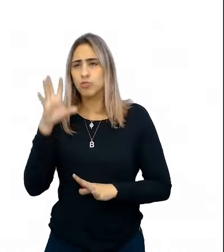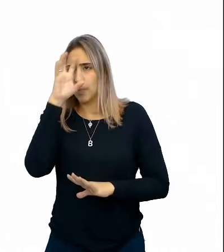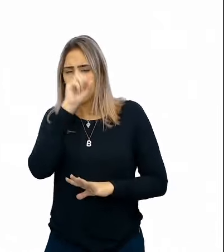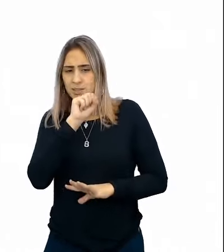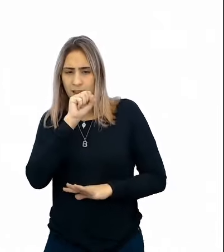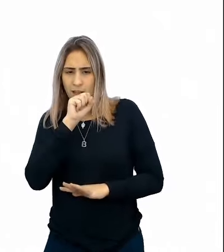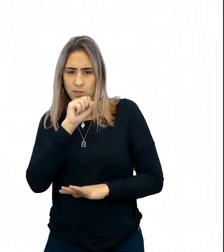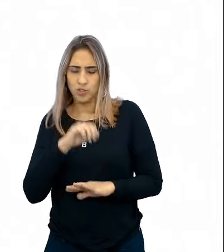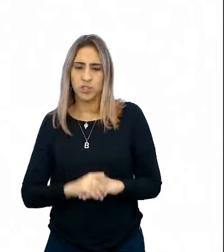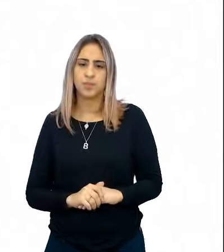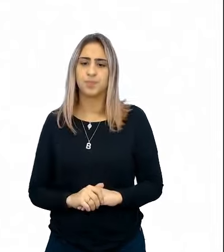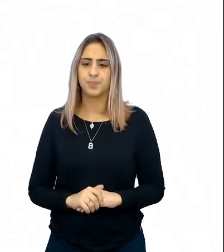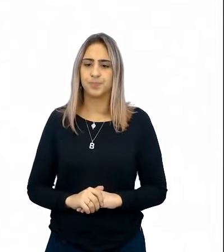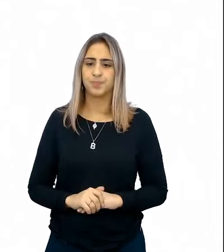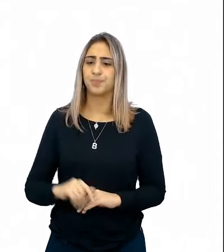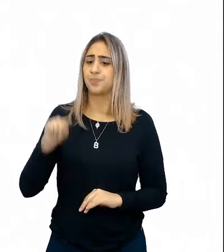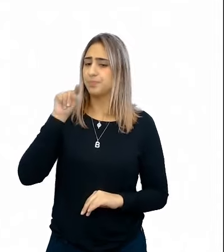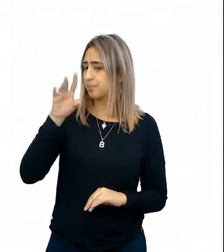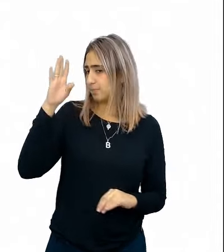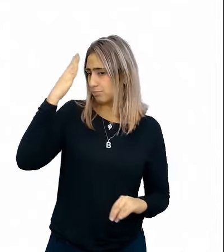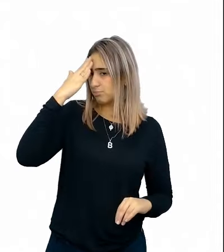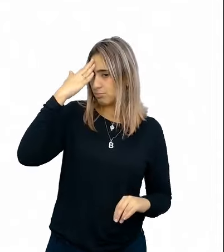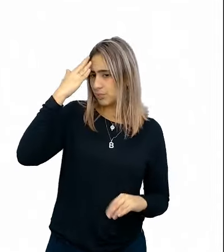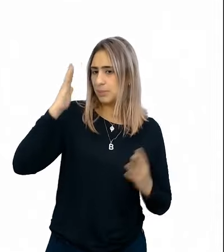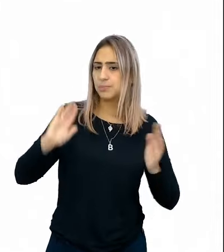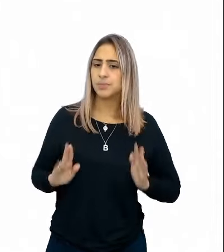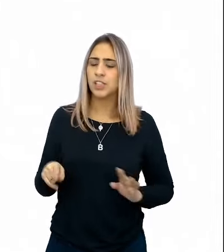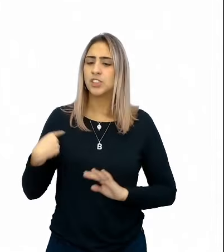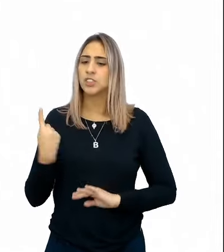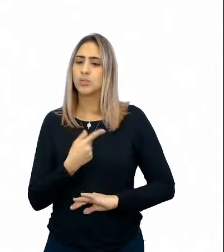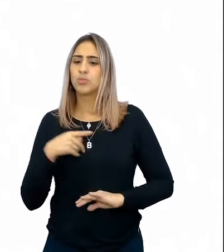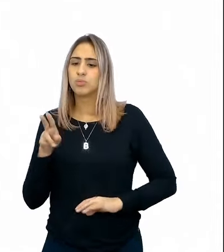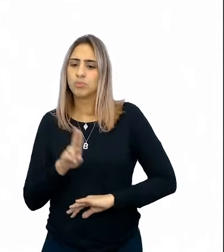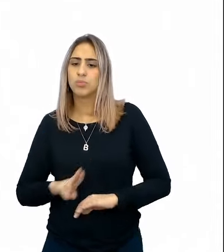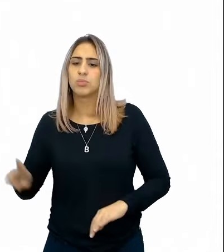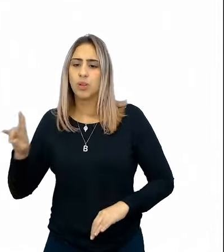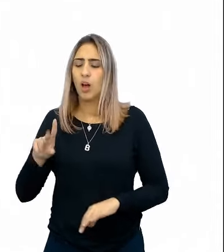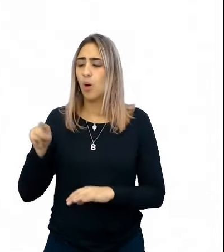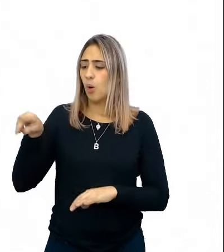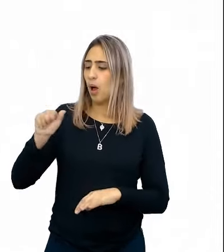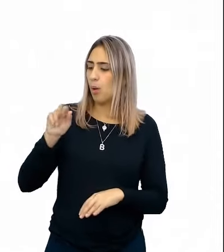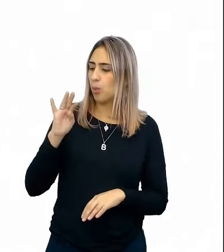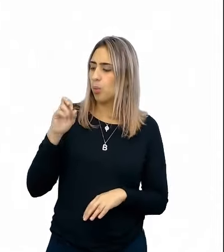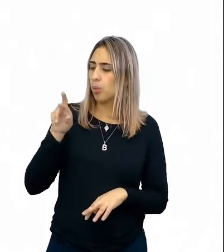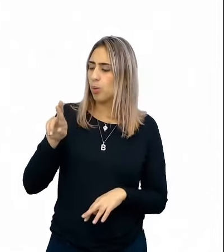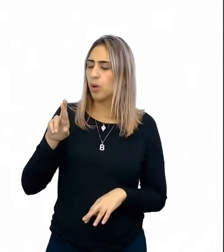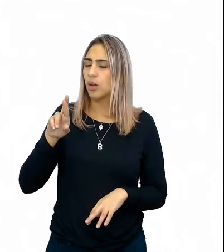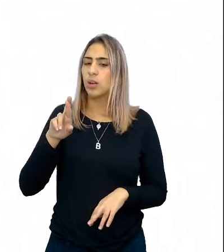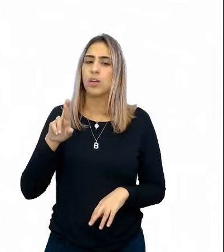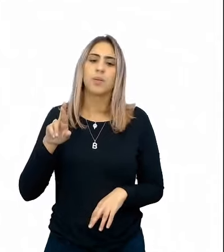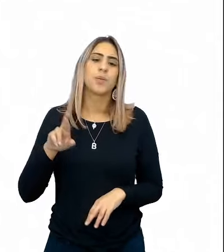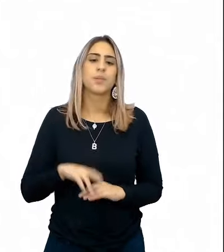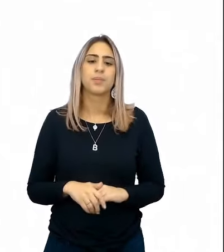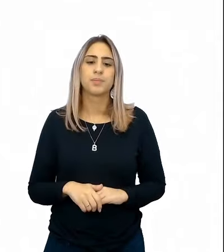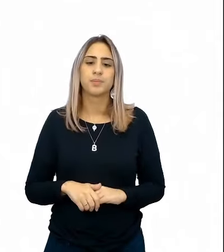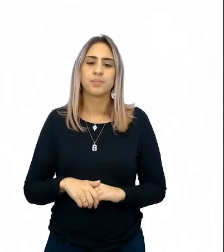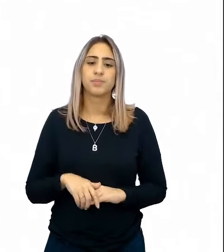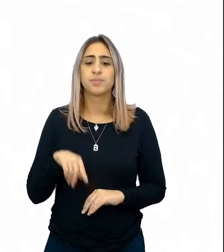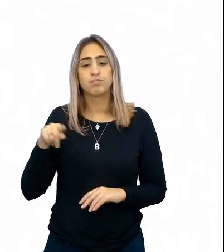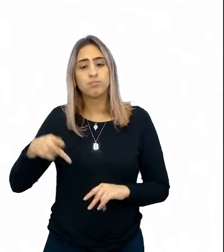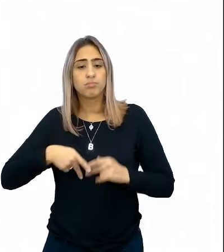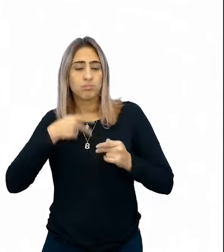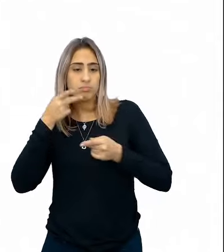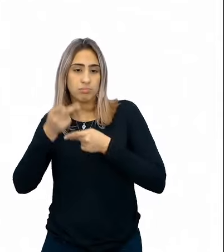aprendizagem. Desta vez, a gente utilizou o autor chamado Heidegger, e ele